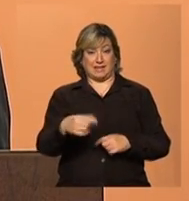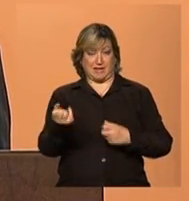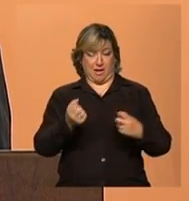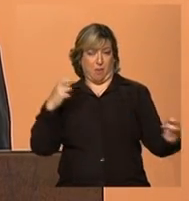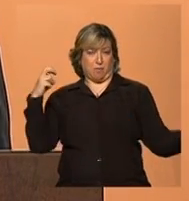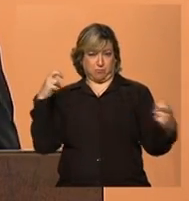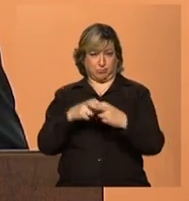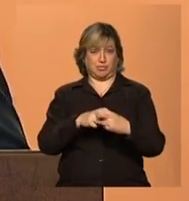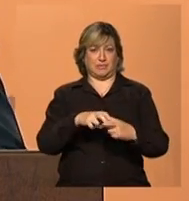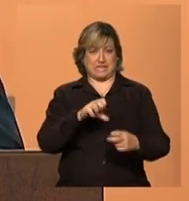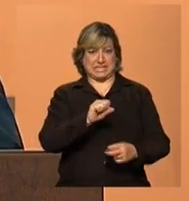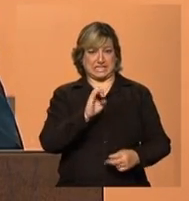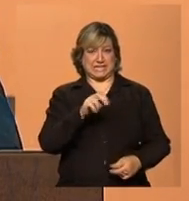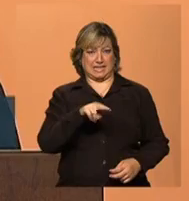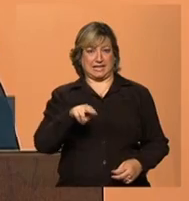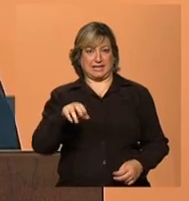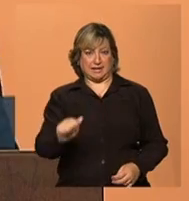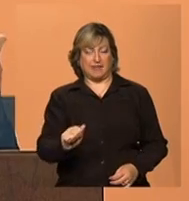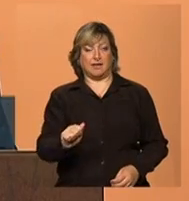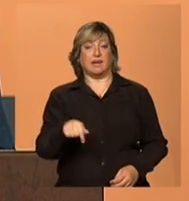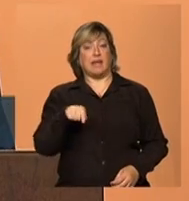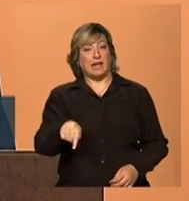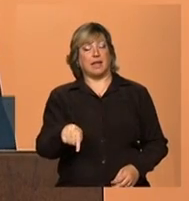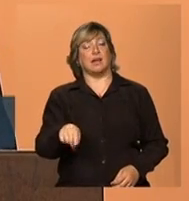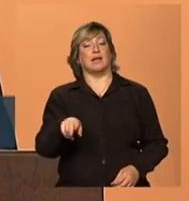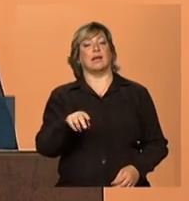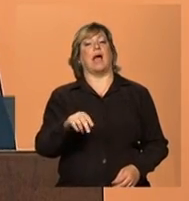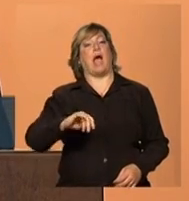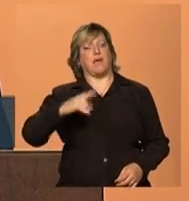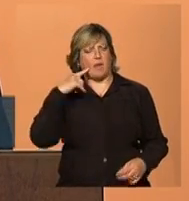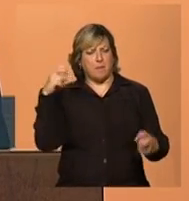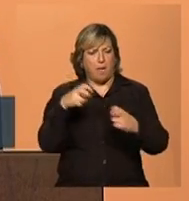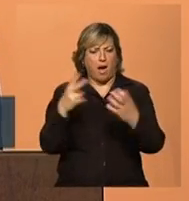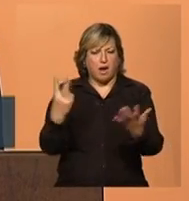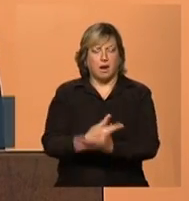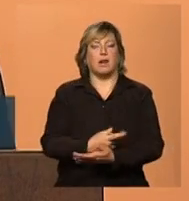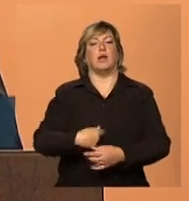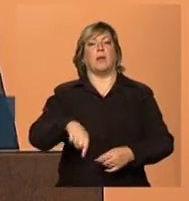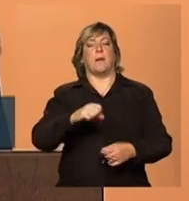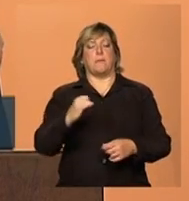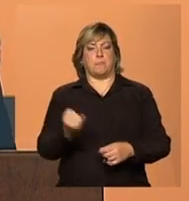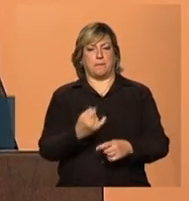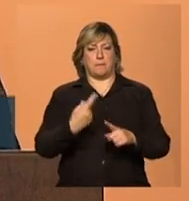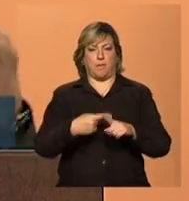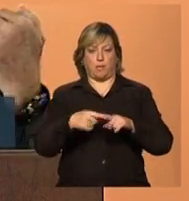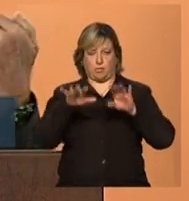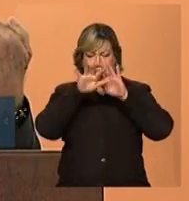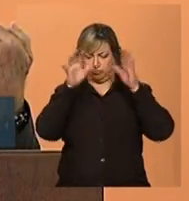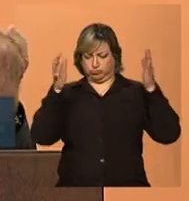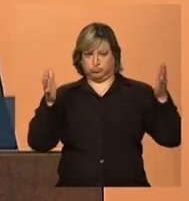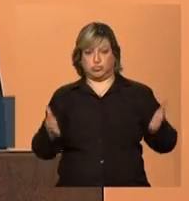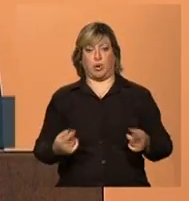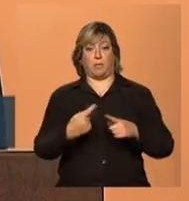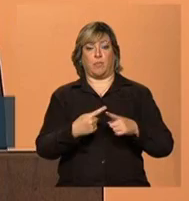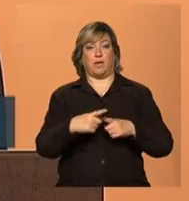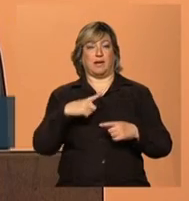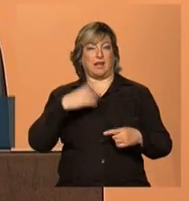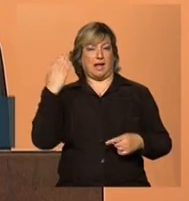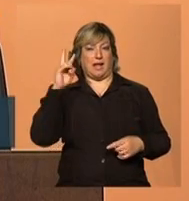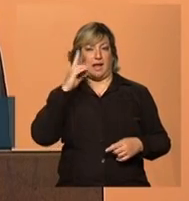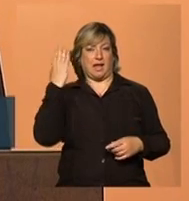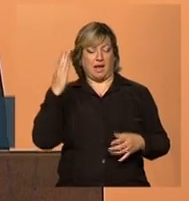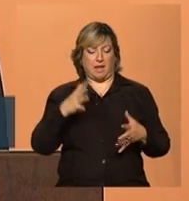foi usado para melhorar o cockpit, o habitáculo do piloto, porque era aberto demais naquela